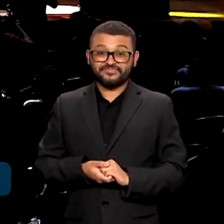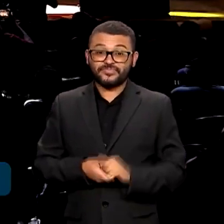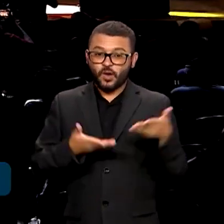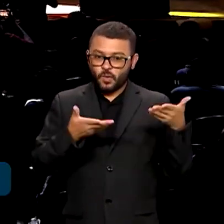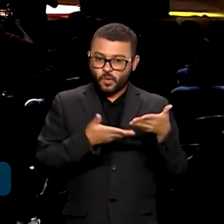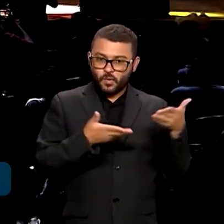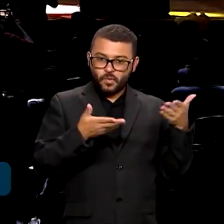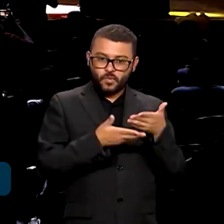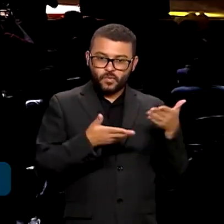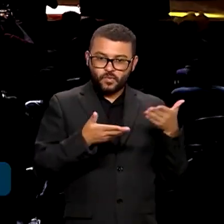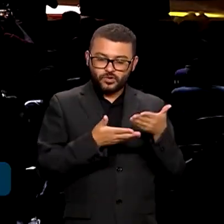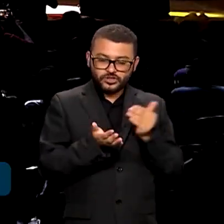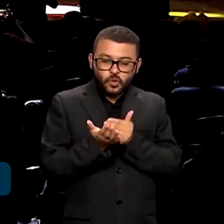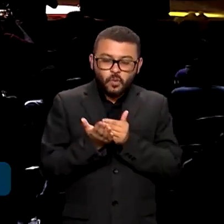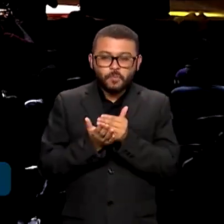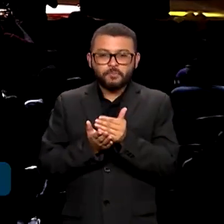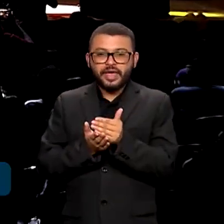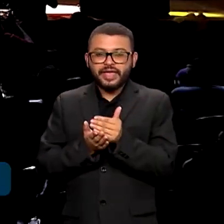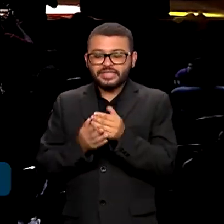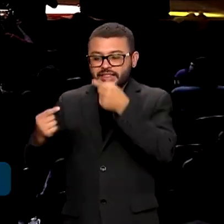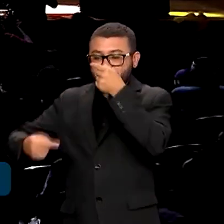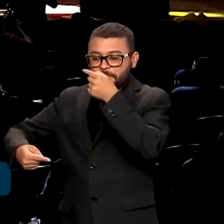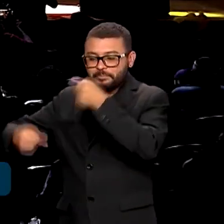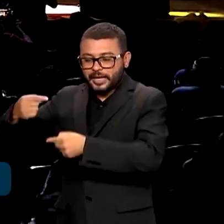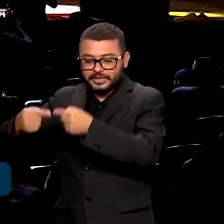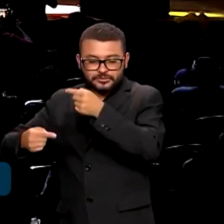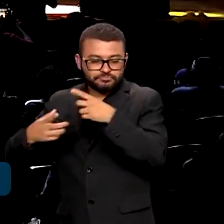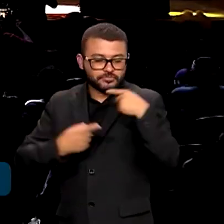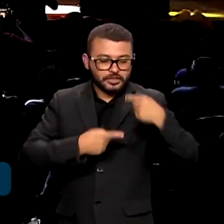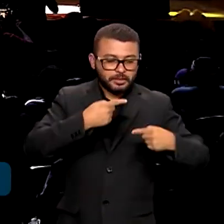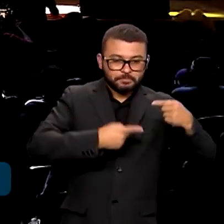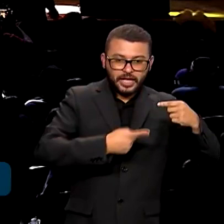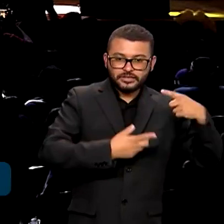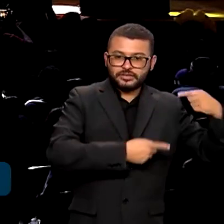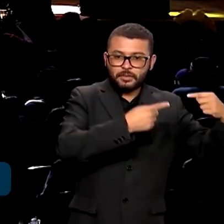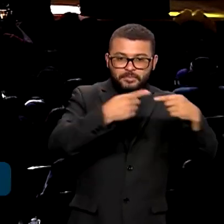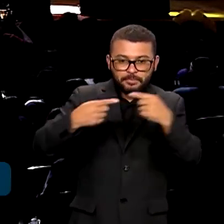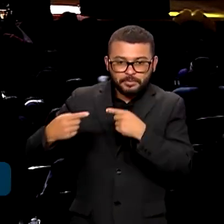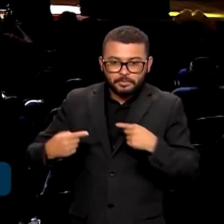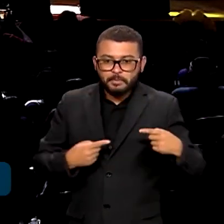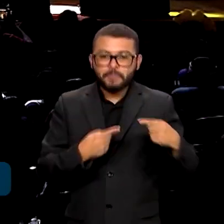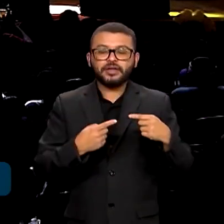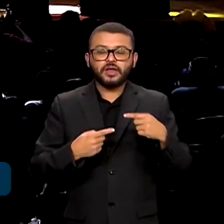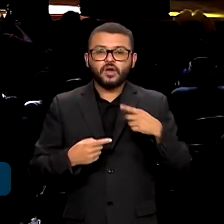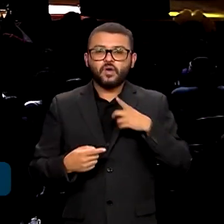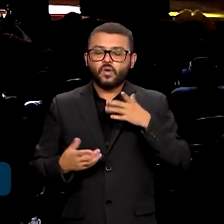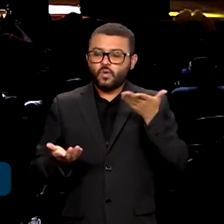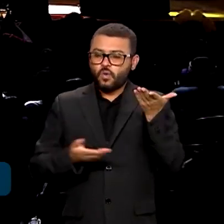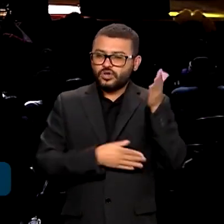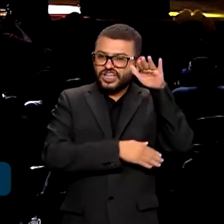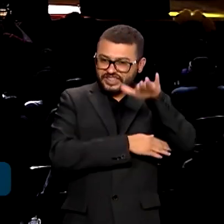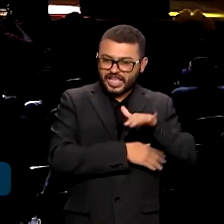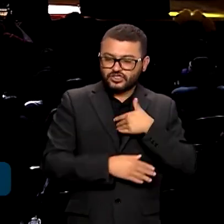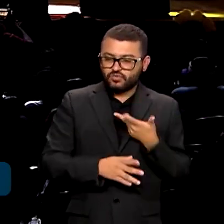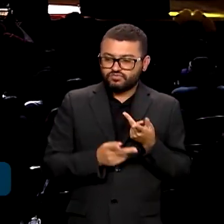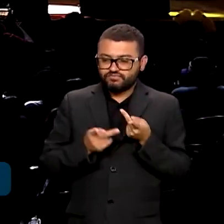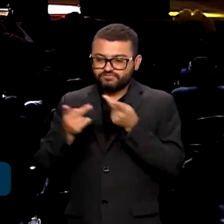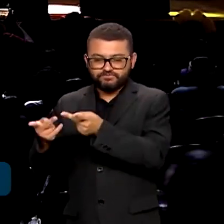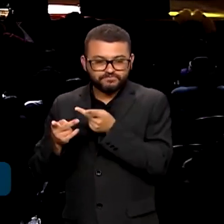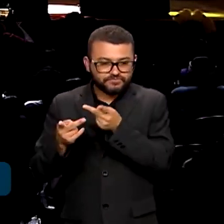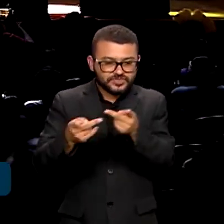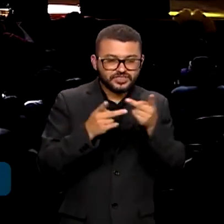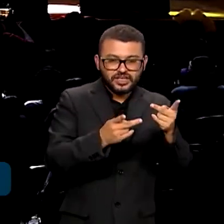Hoje se inicia diversos debates. Eu circulei hoje à tarde por todas